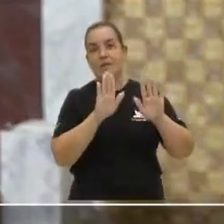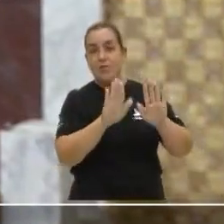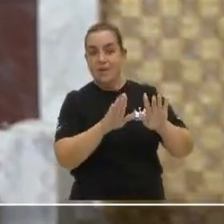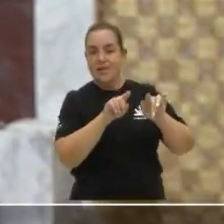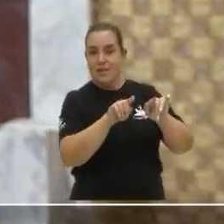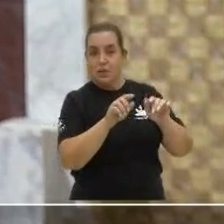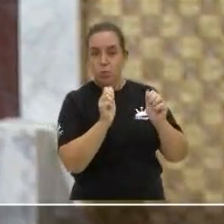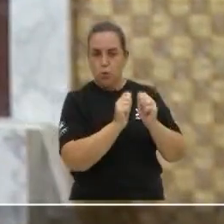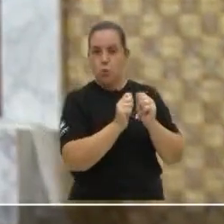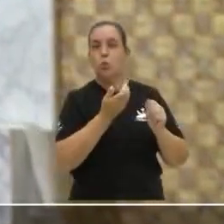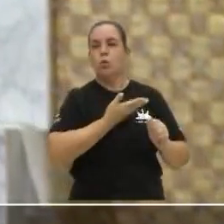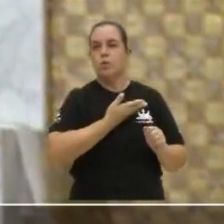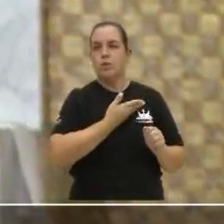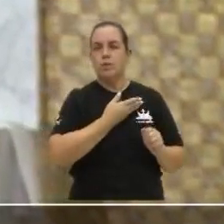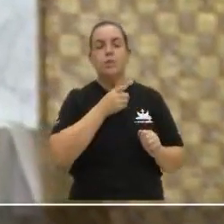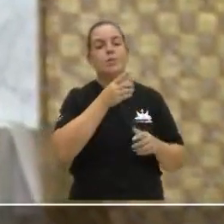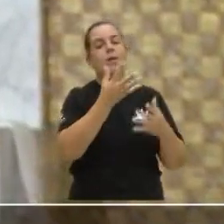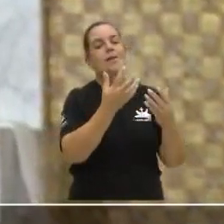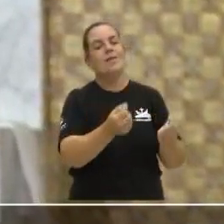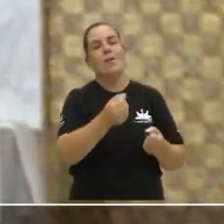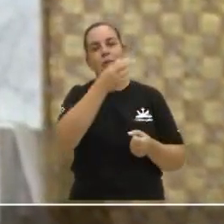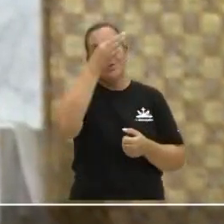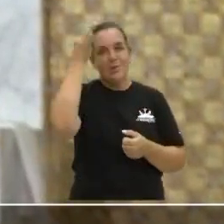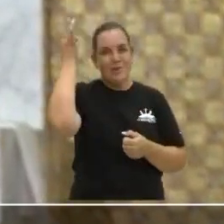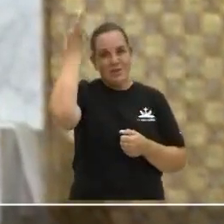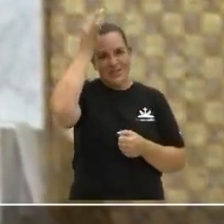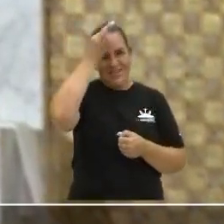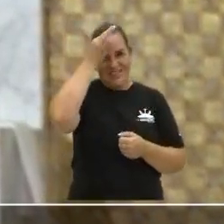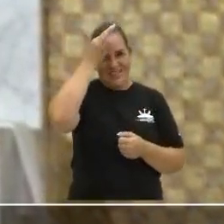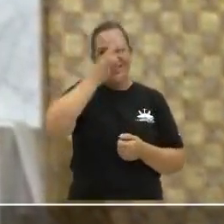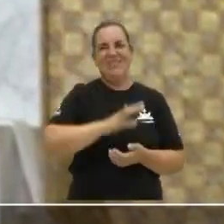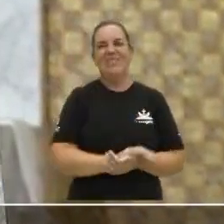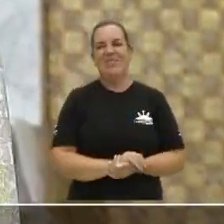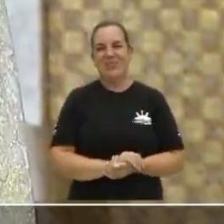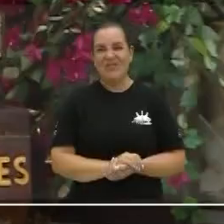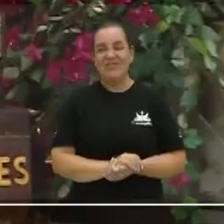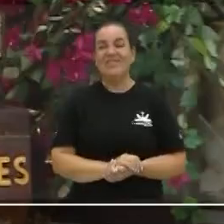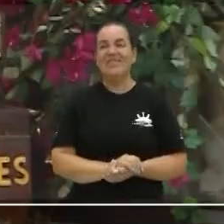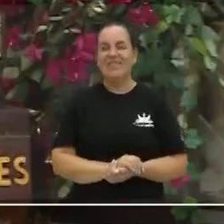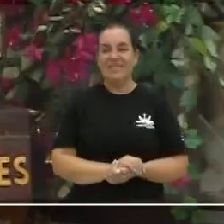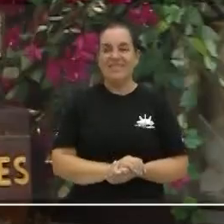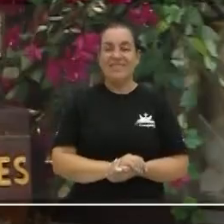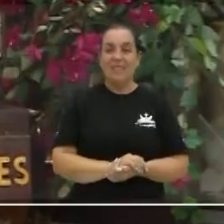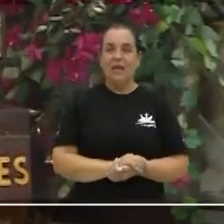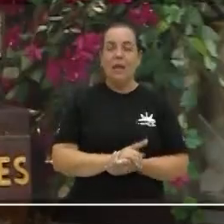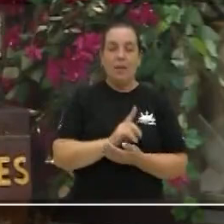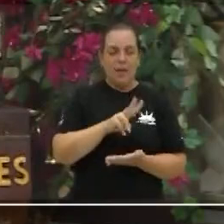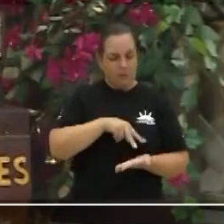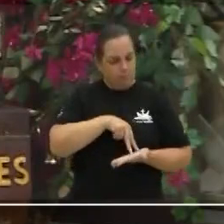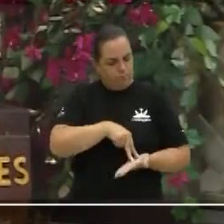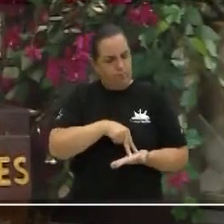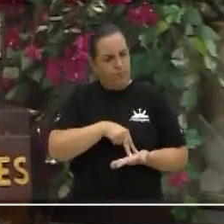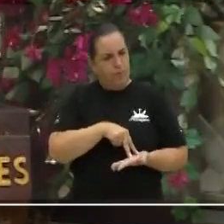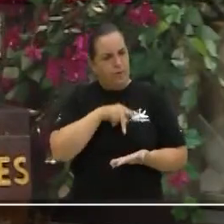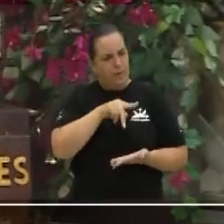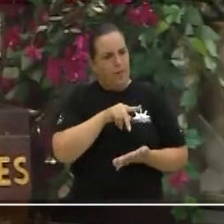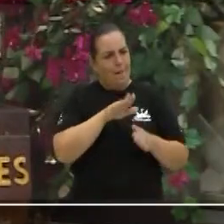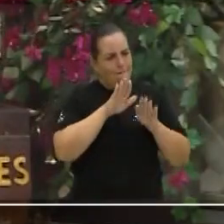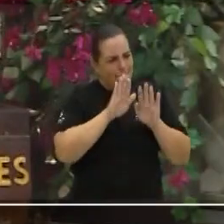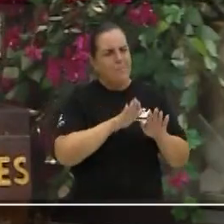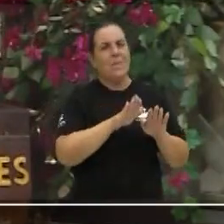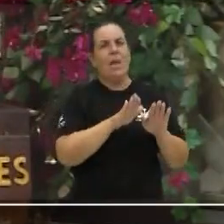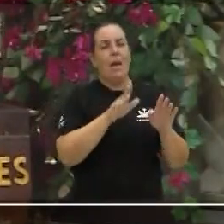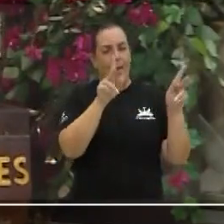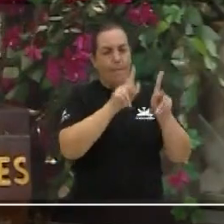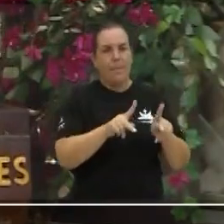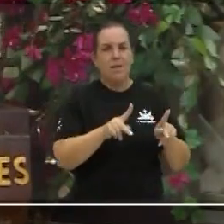ficasse, recebam o Espírito Santo. Para solidificar a paz, o